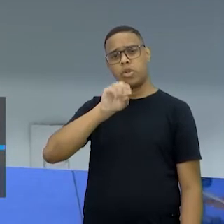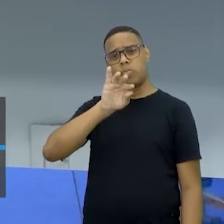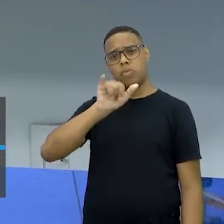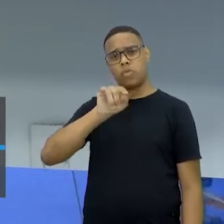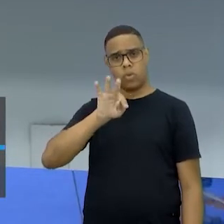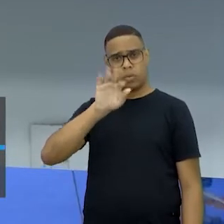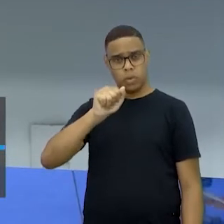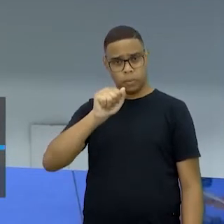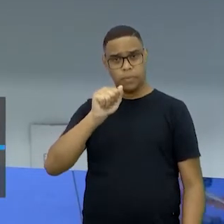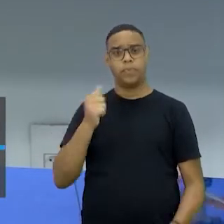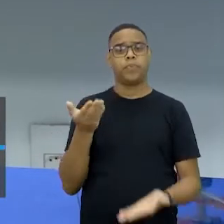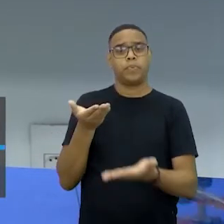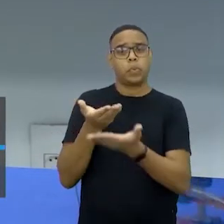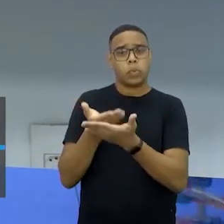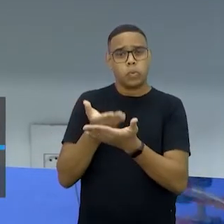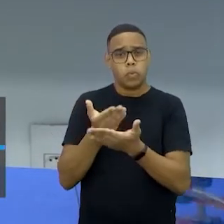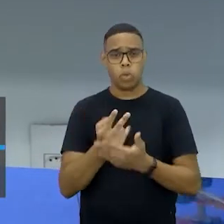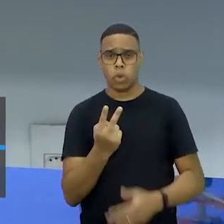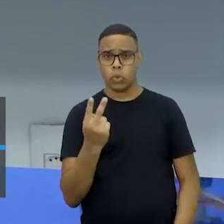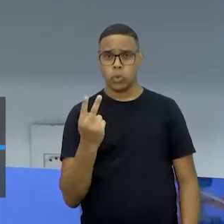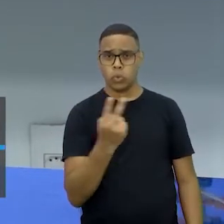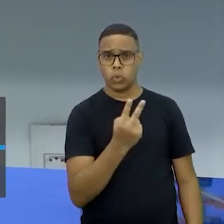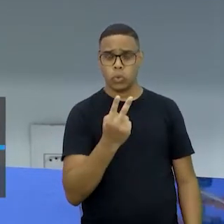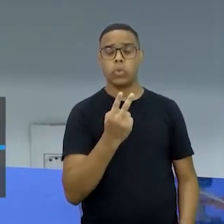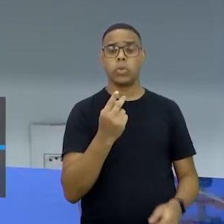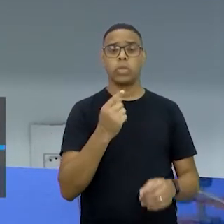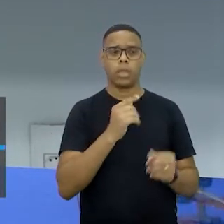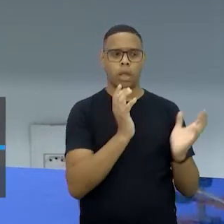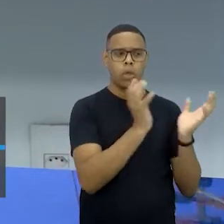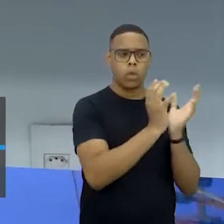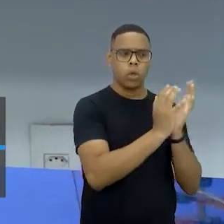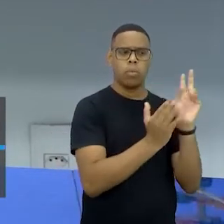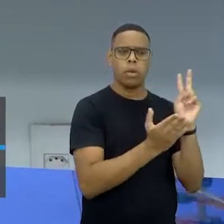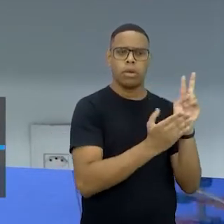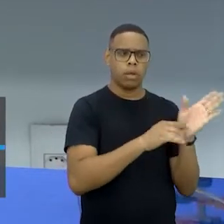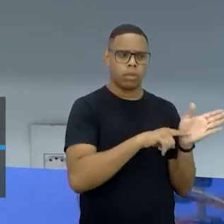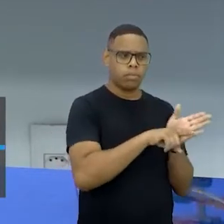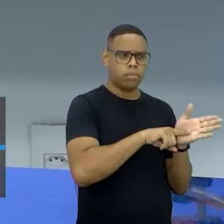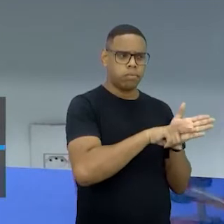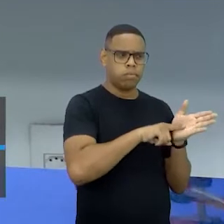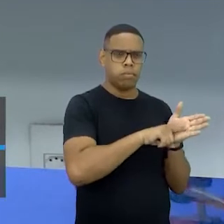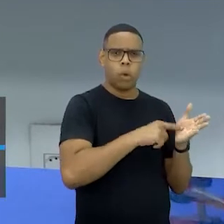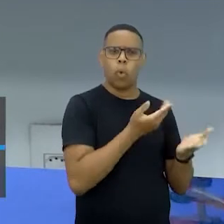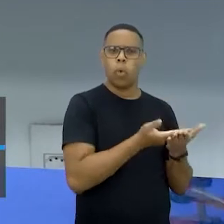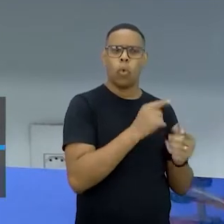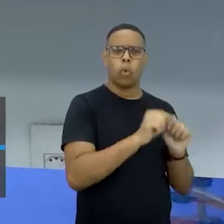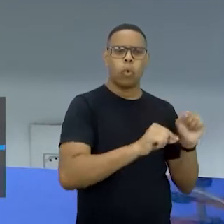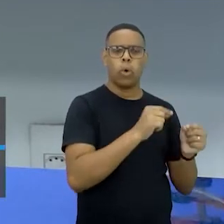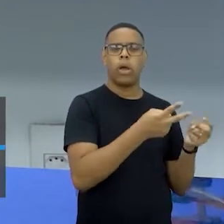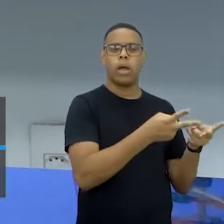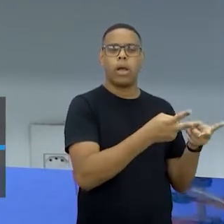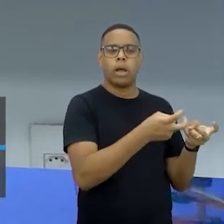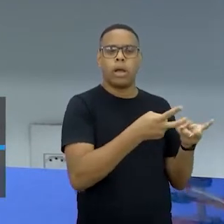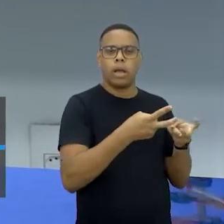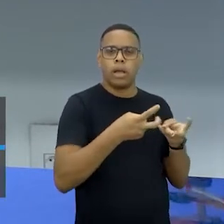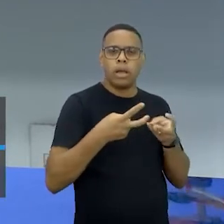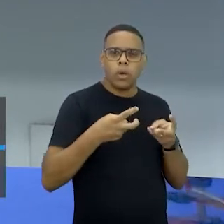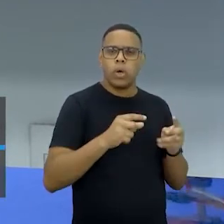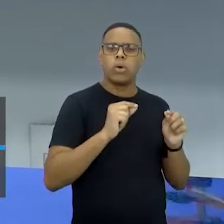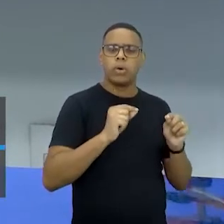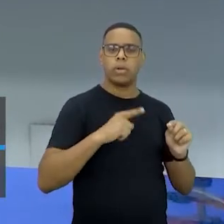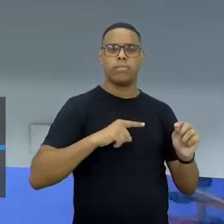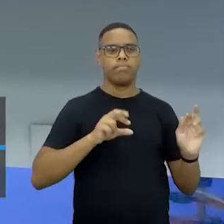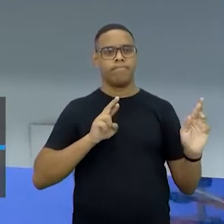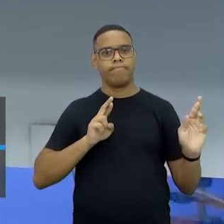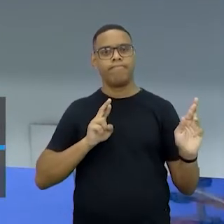que estava presente nos organismos desses indígenas isolados ela Conseguiu perceber como existia